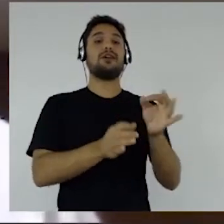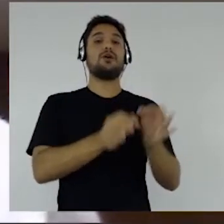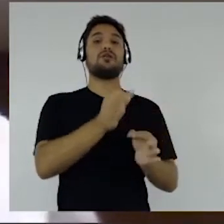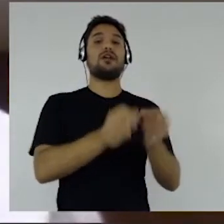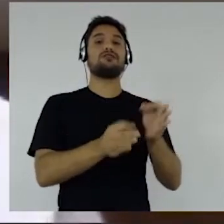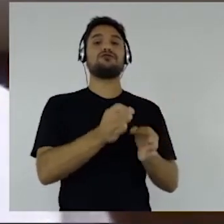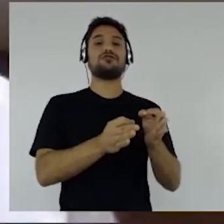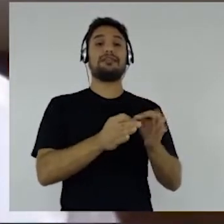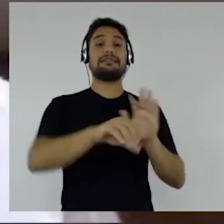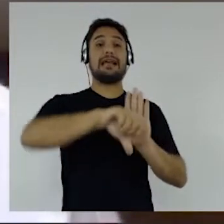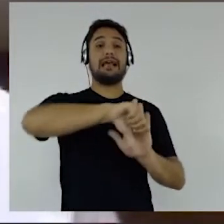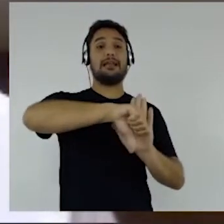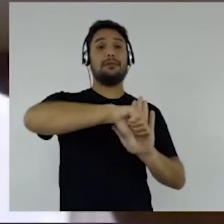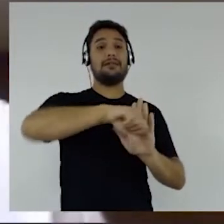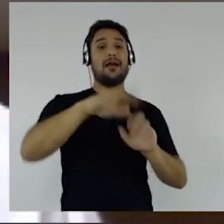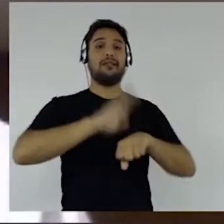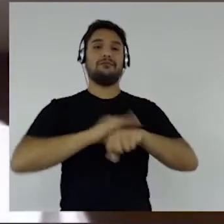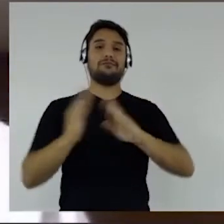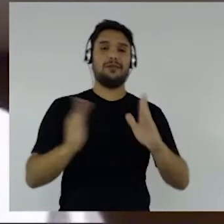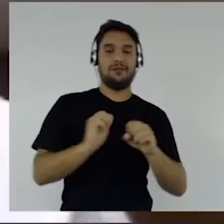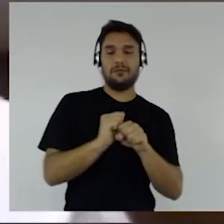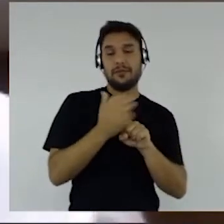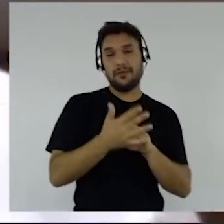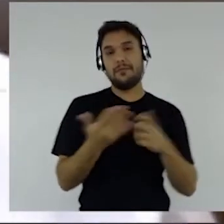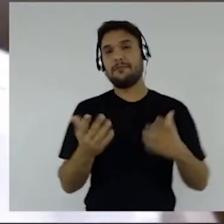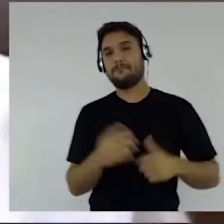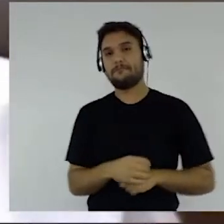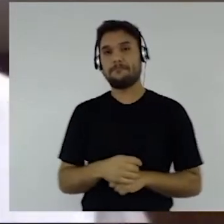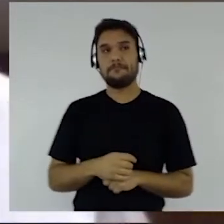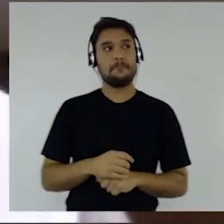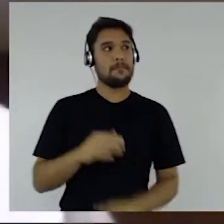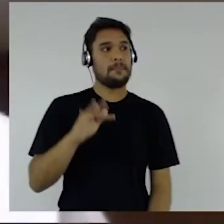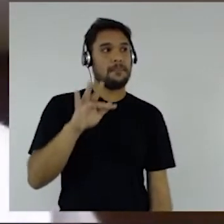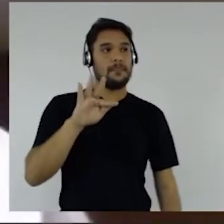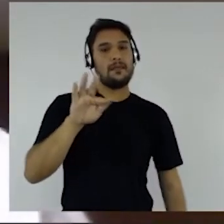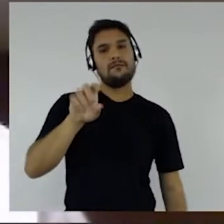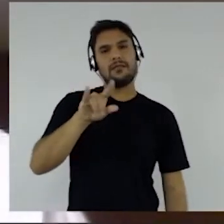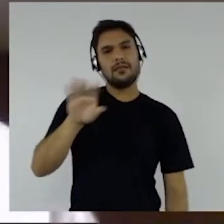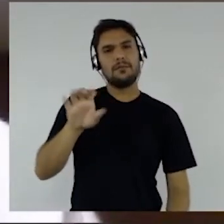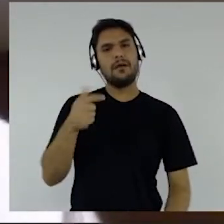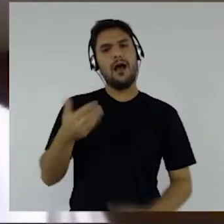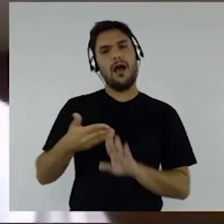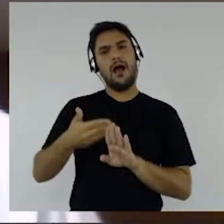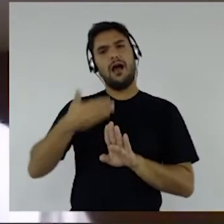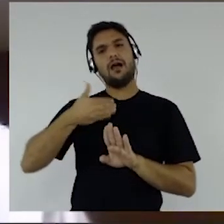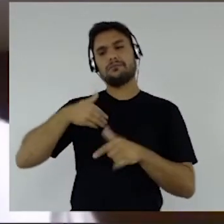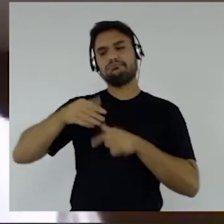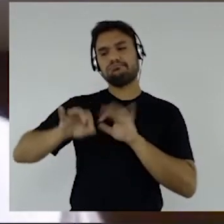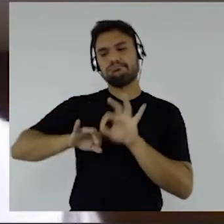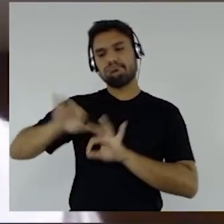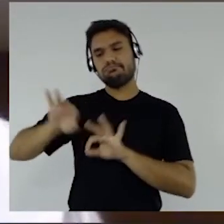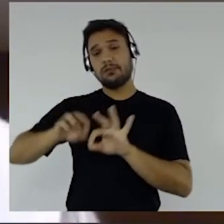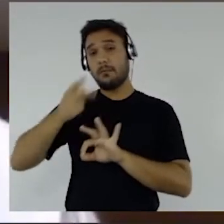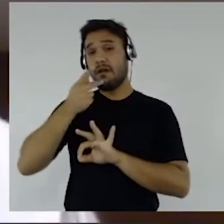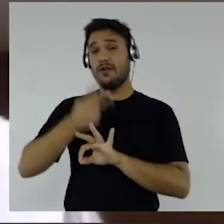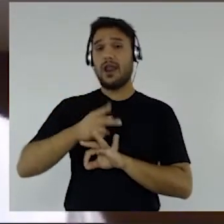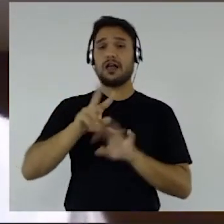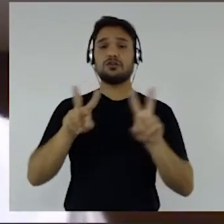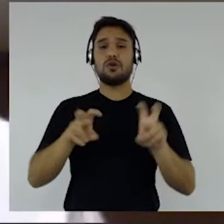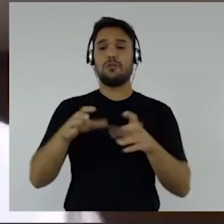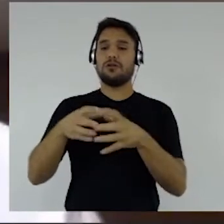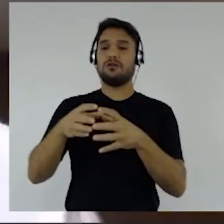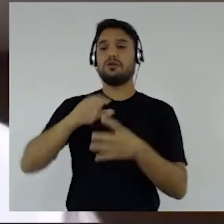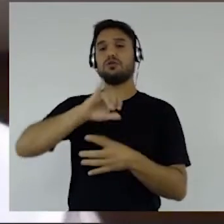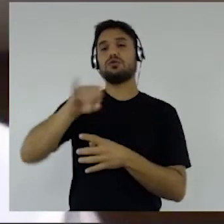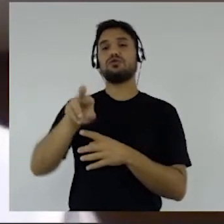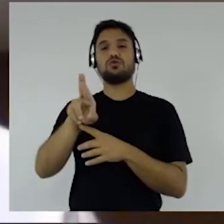justiça criminal em tempos de pandemia. Ô, Felipe, eu tinha preparado para falar sobre o Tribunal do Júri,